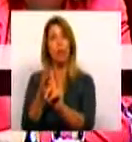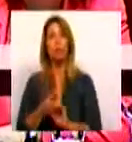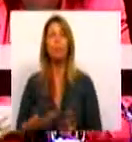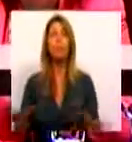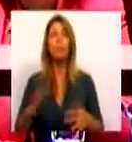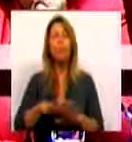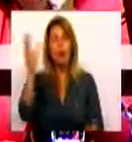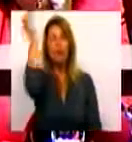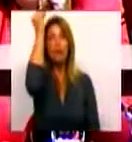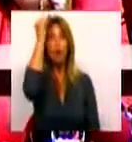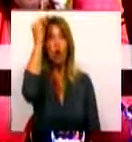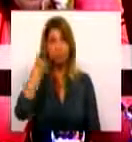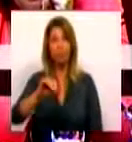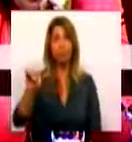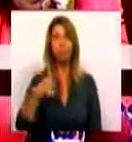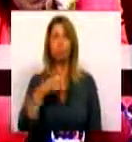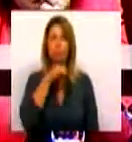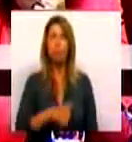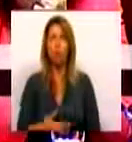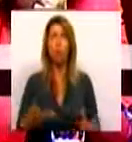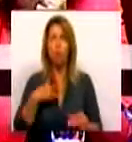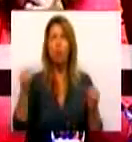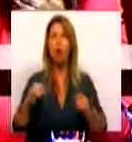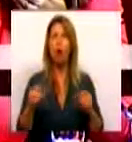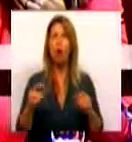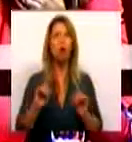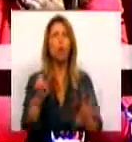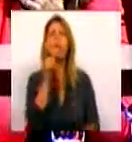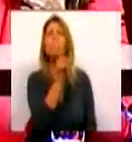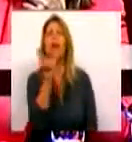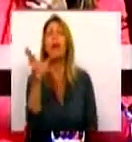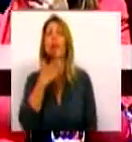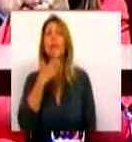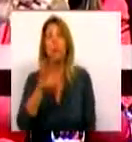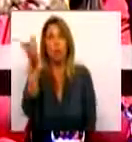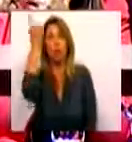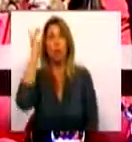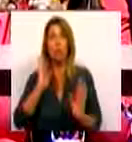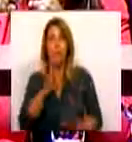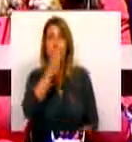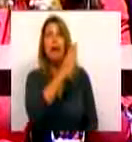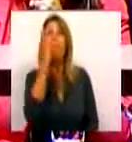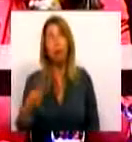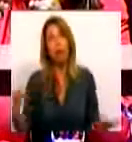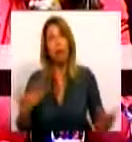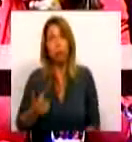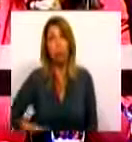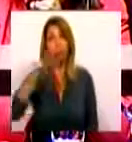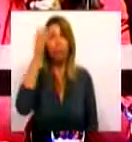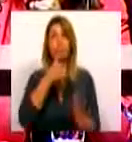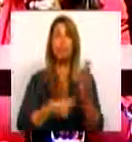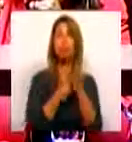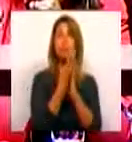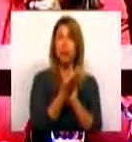interior, estou de acordo. Não bastam palavras, é preciso ação. E por isso o conjunto de medidas que fomos adotando no âmbito do